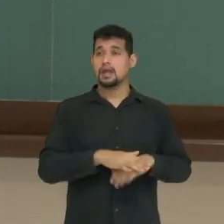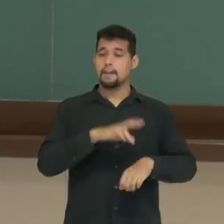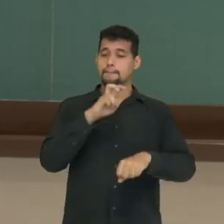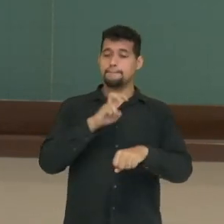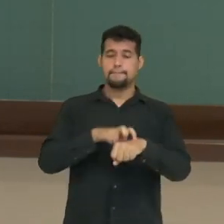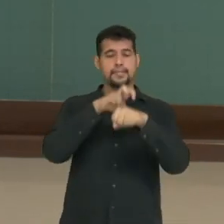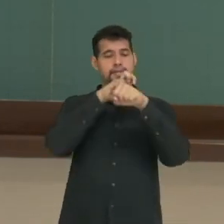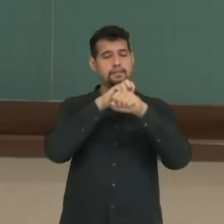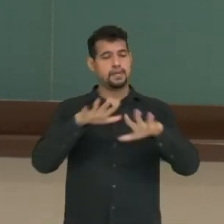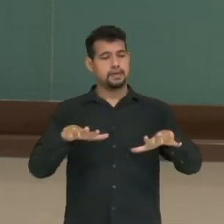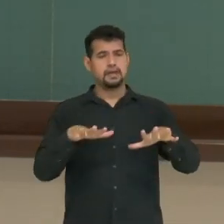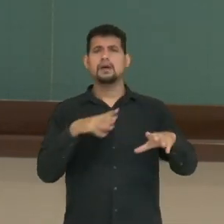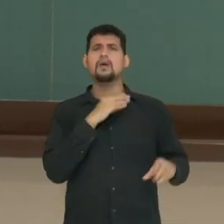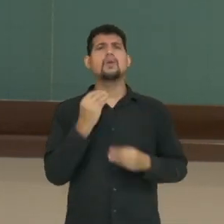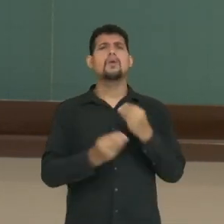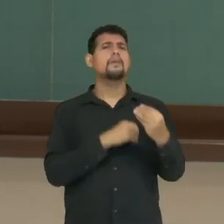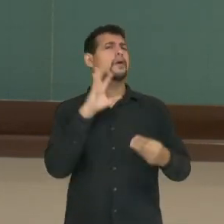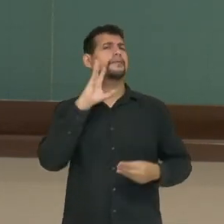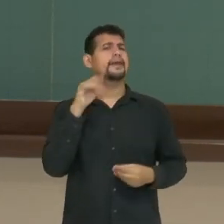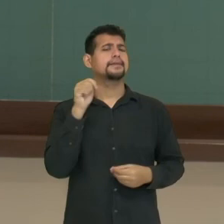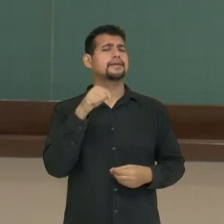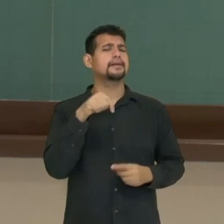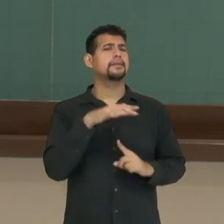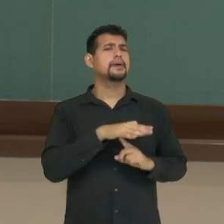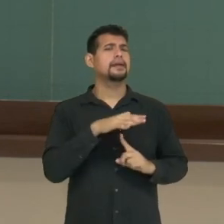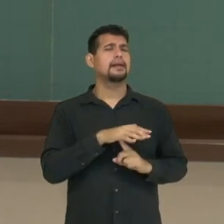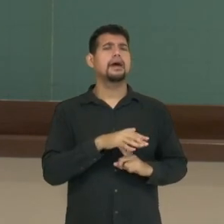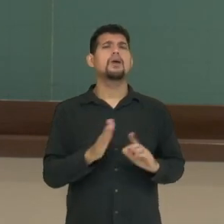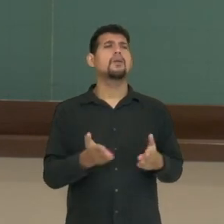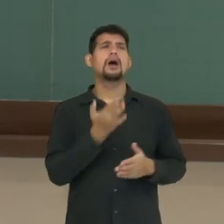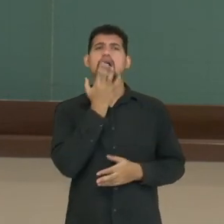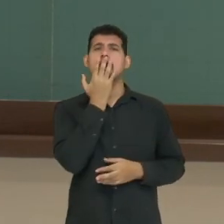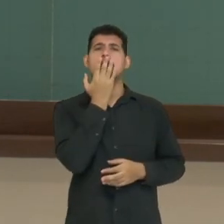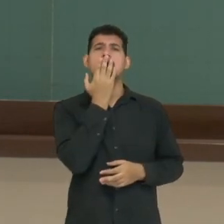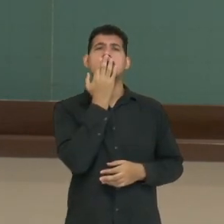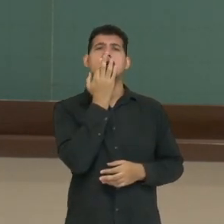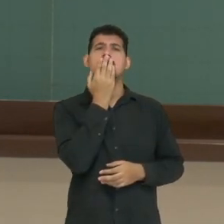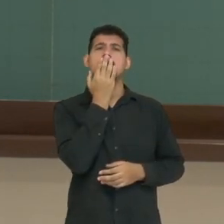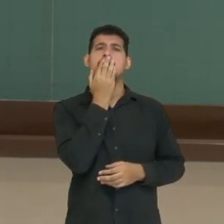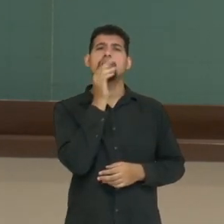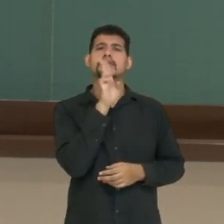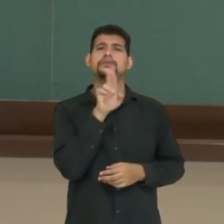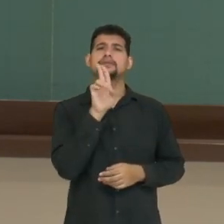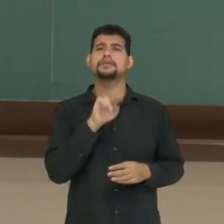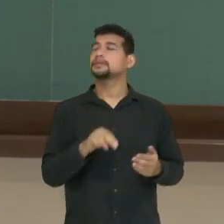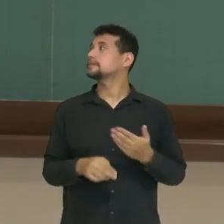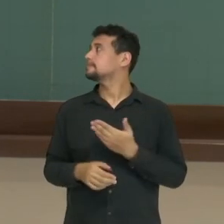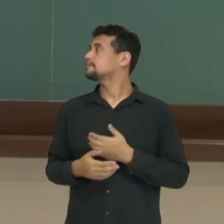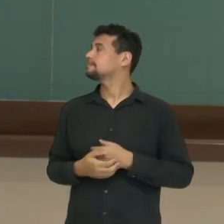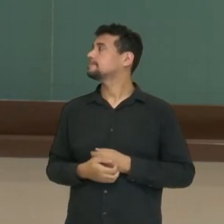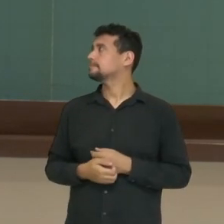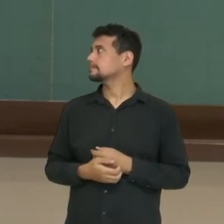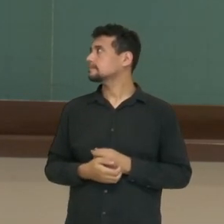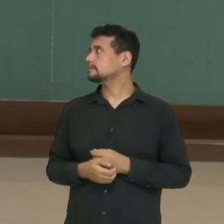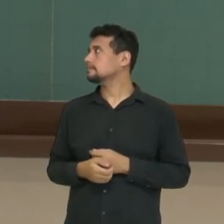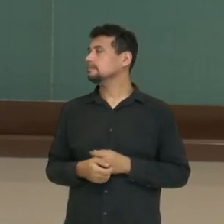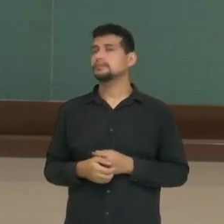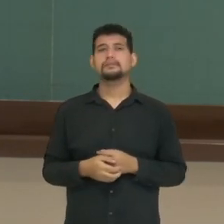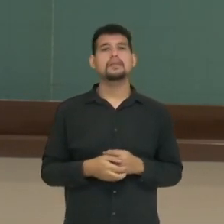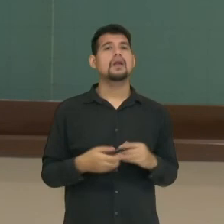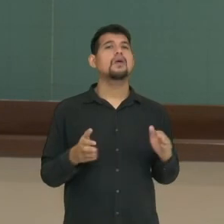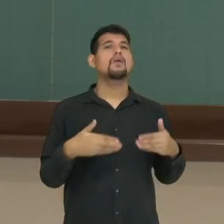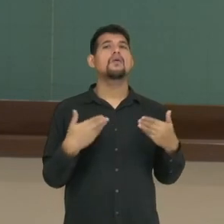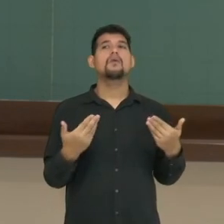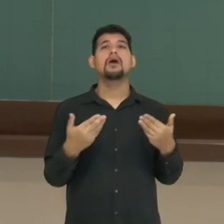pandemia. Então, como está no nosso estado? Que cor, ó, de bandeira está, por exemplo, né? Quais são